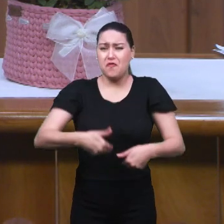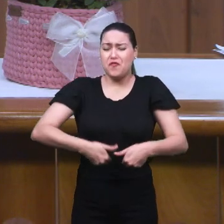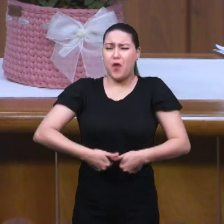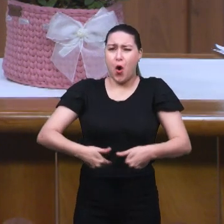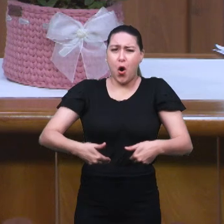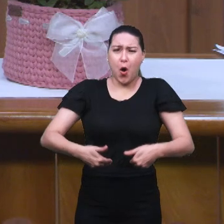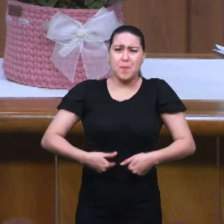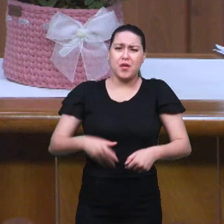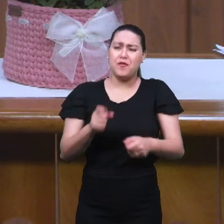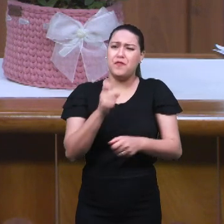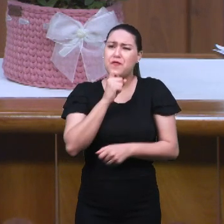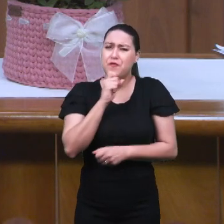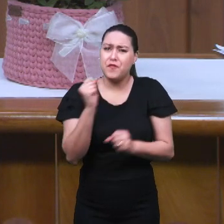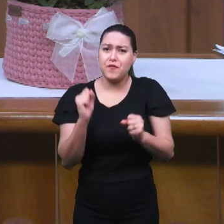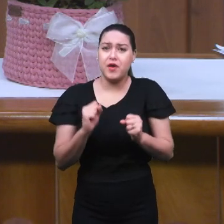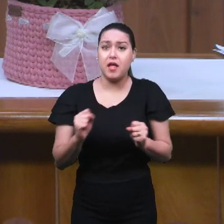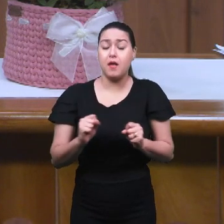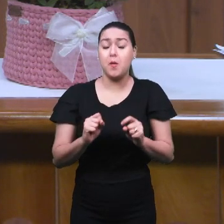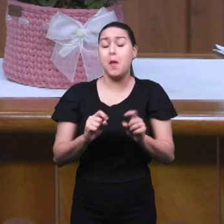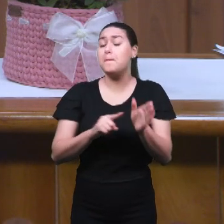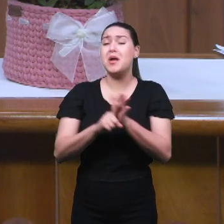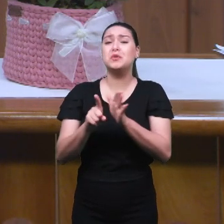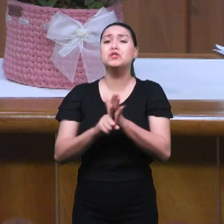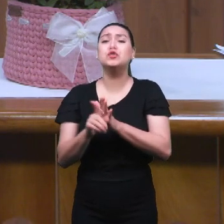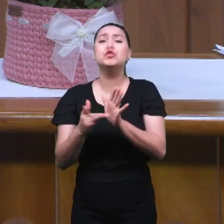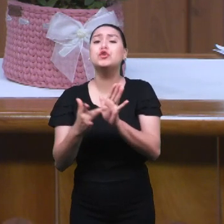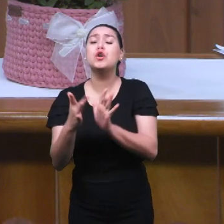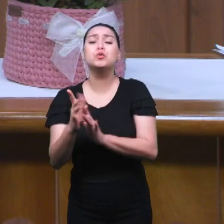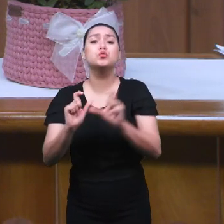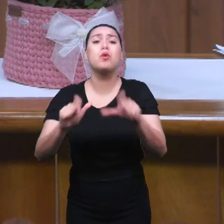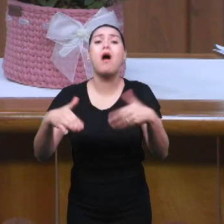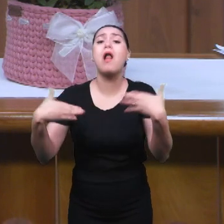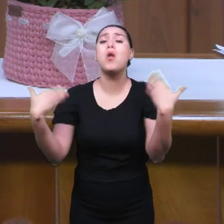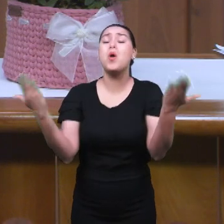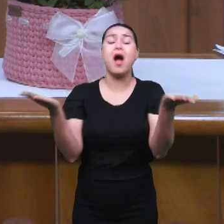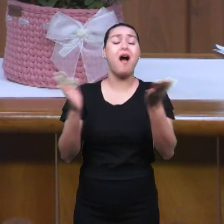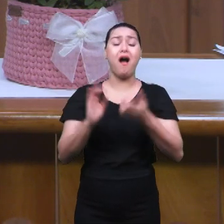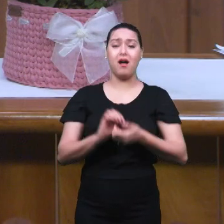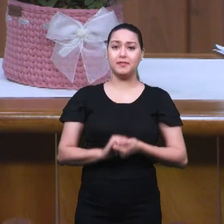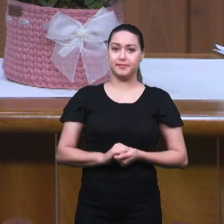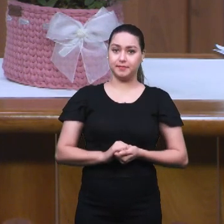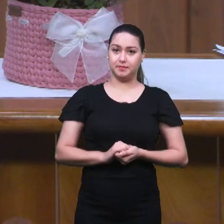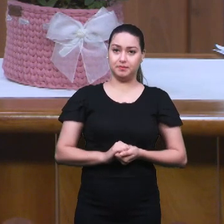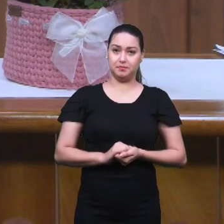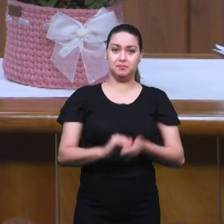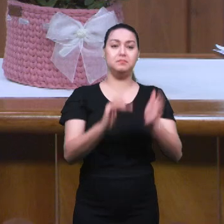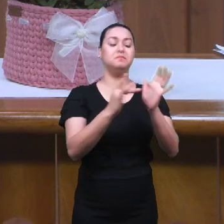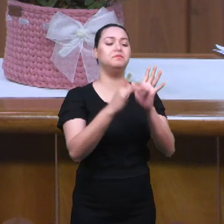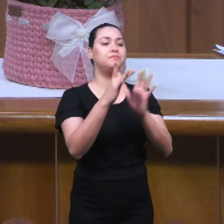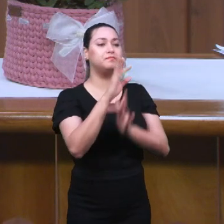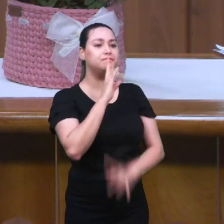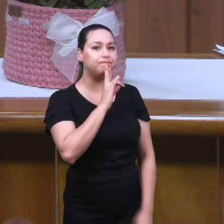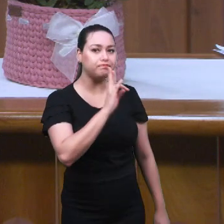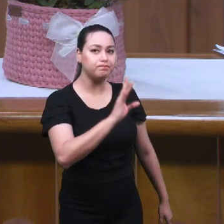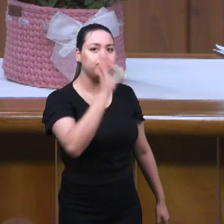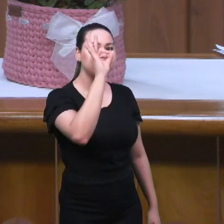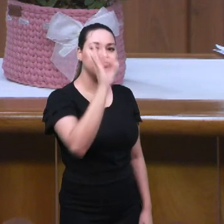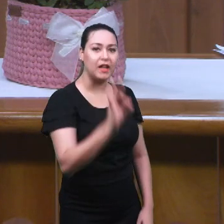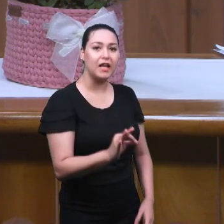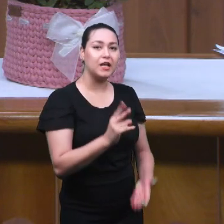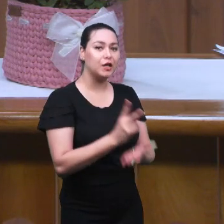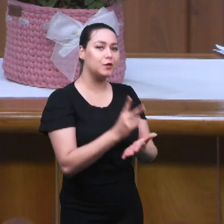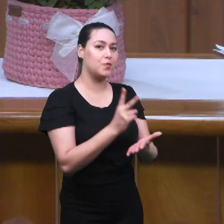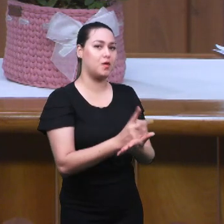Jesus? E as respostas dele sempre as mesmas, né? Segue a pisada das ovelhas. Então,